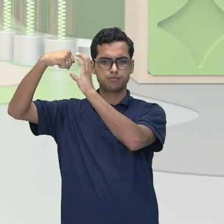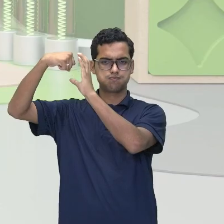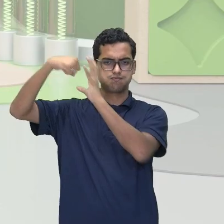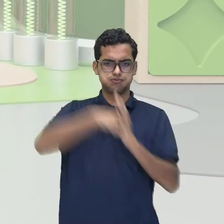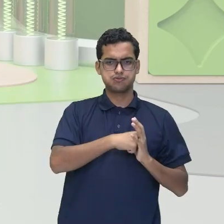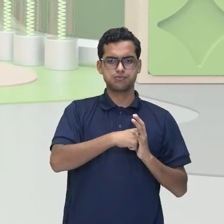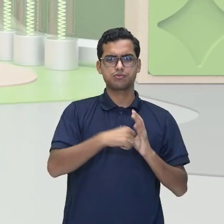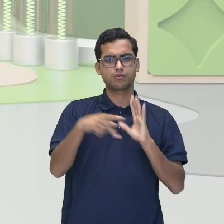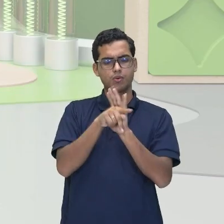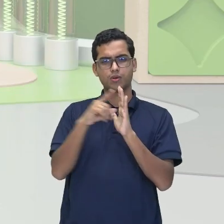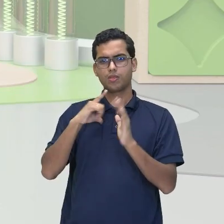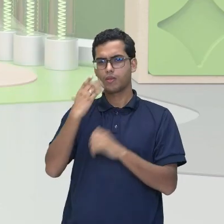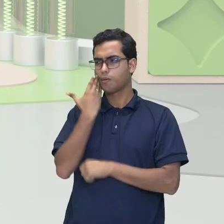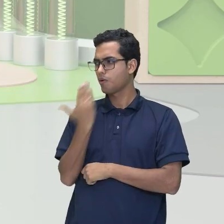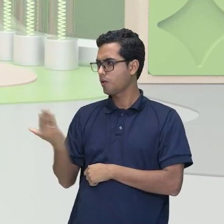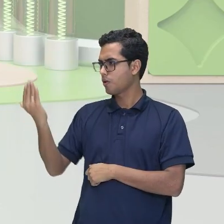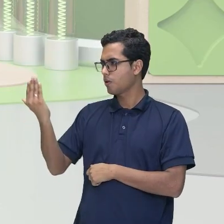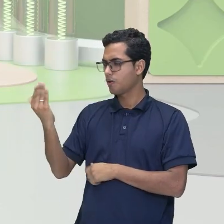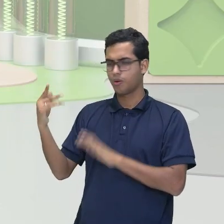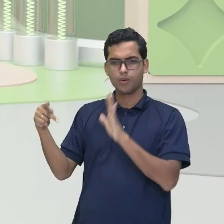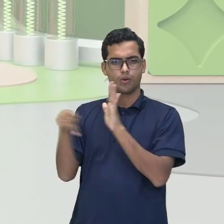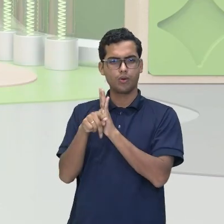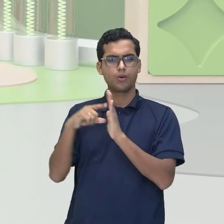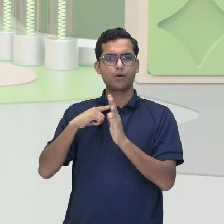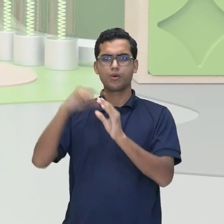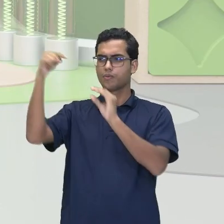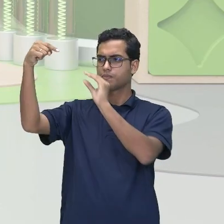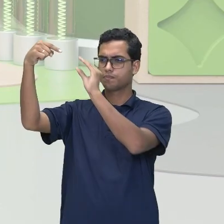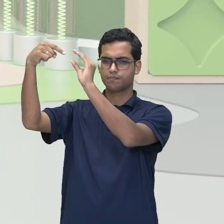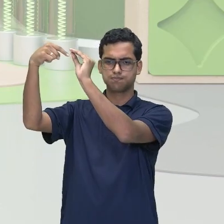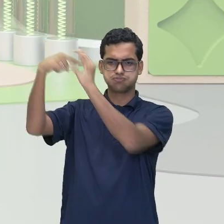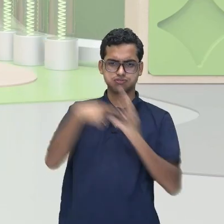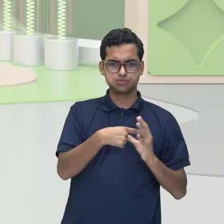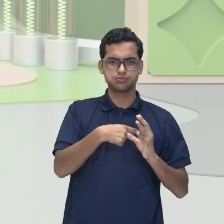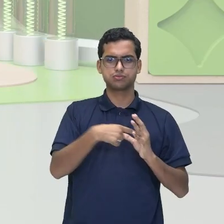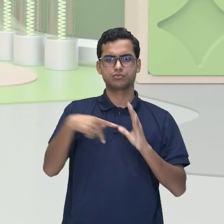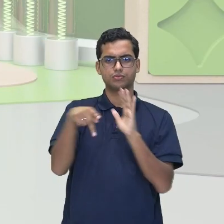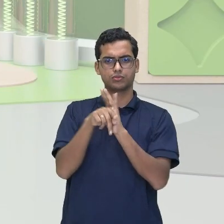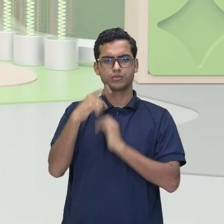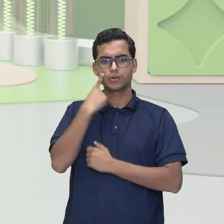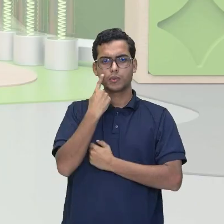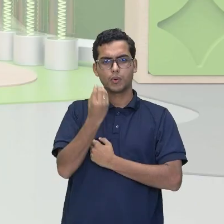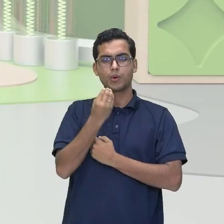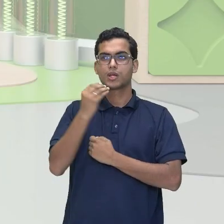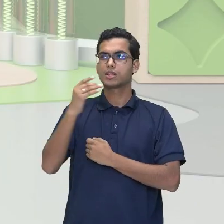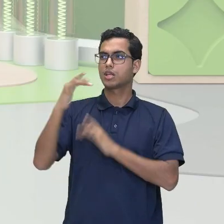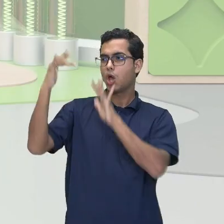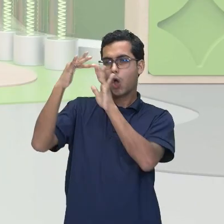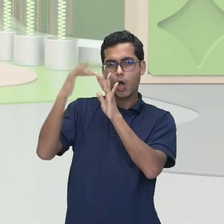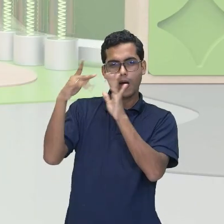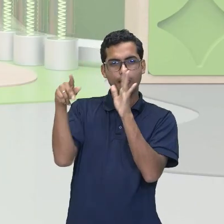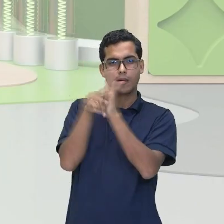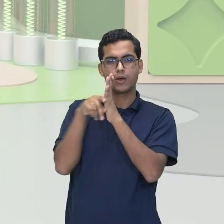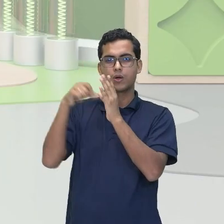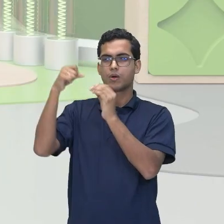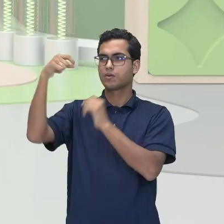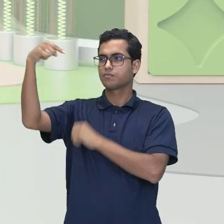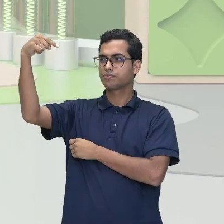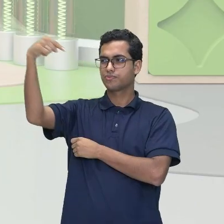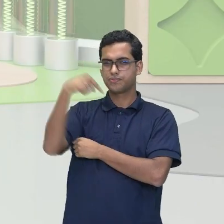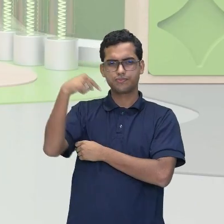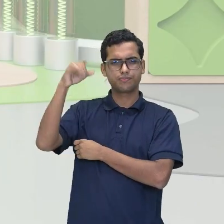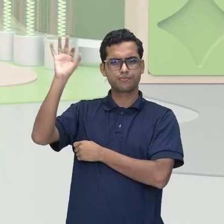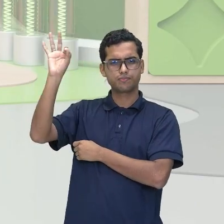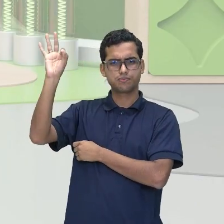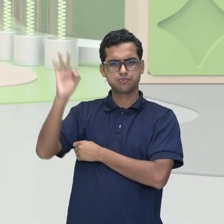cruzam essa camada, eles entram em processo de combustão. Por isso que nós conseguimos visualizar e